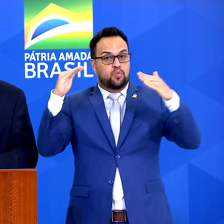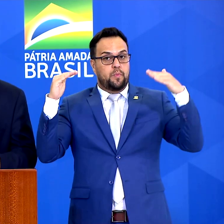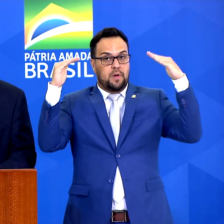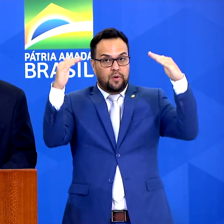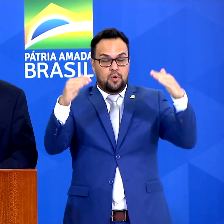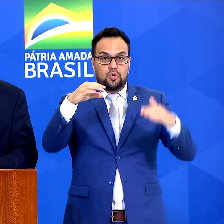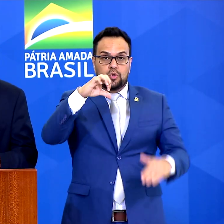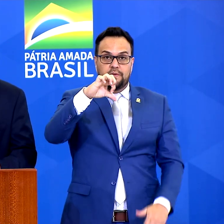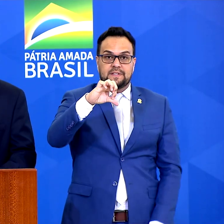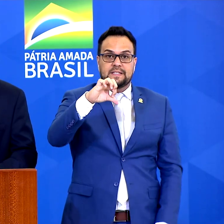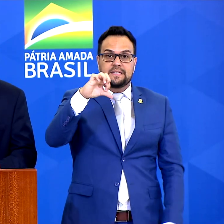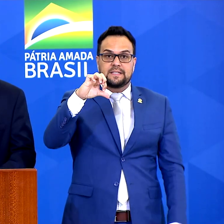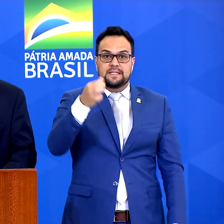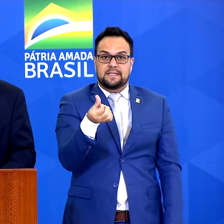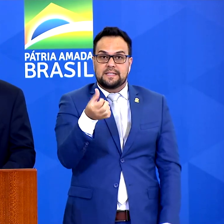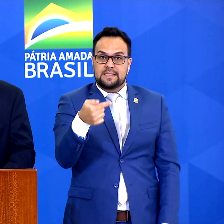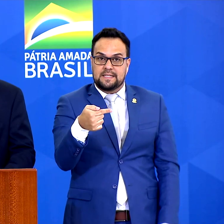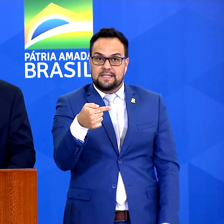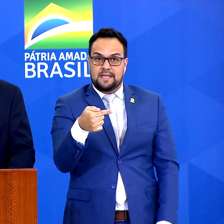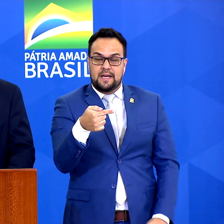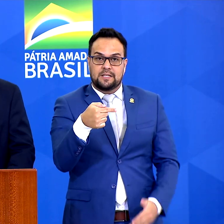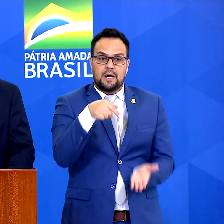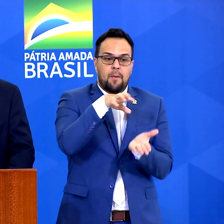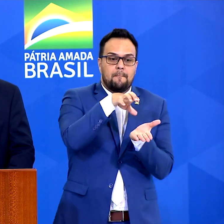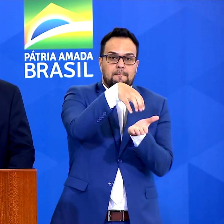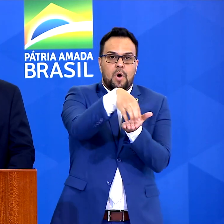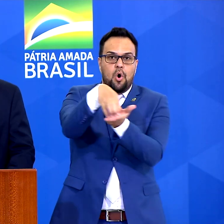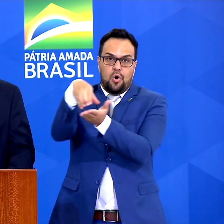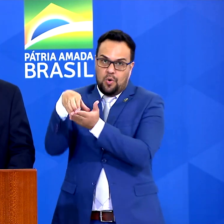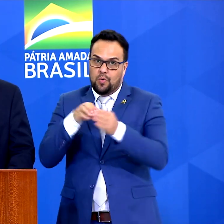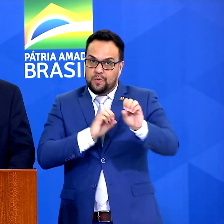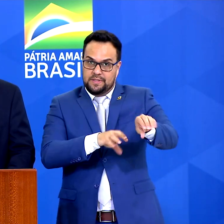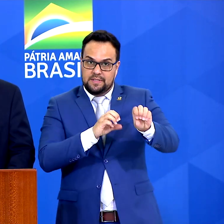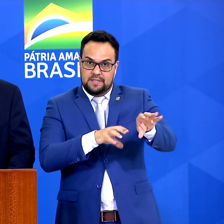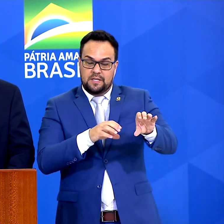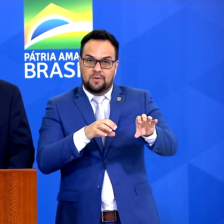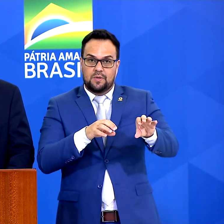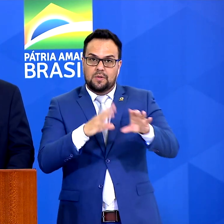967 polos de ensino em 850 cidades.